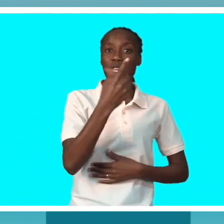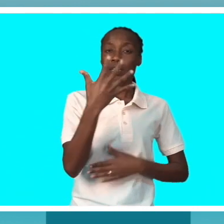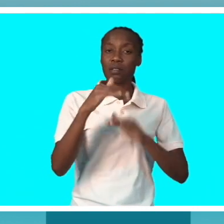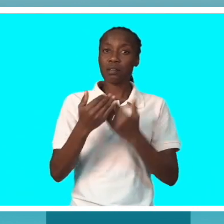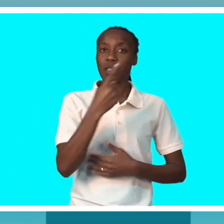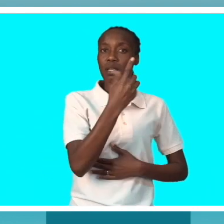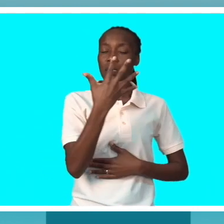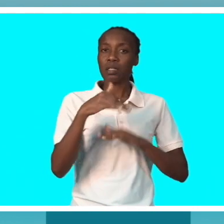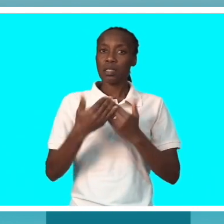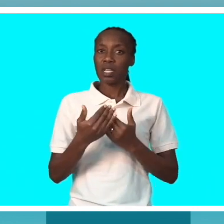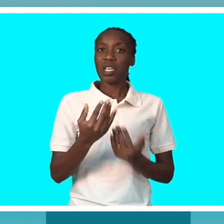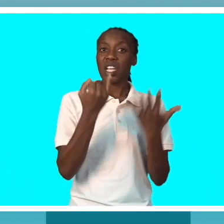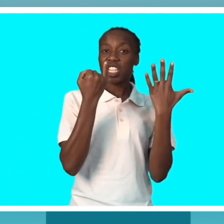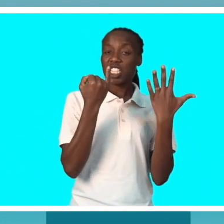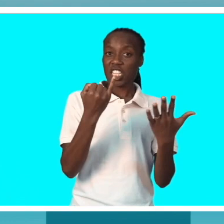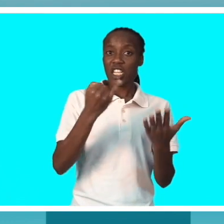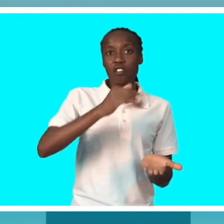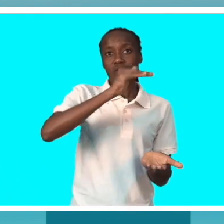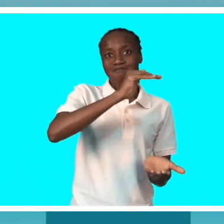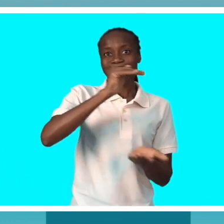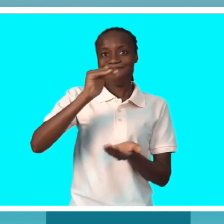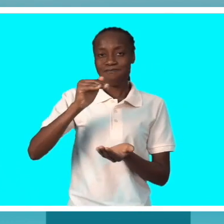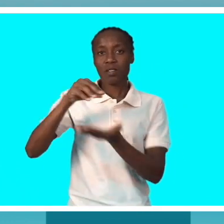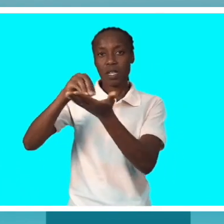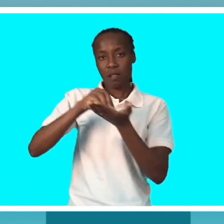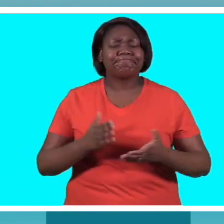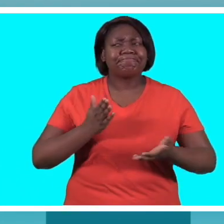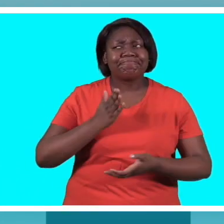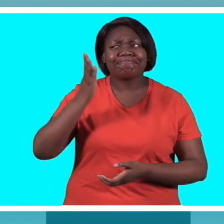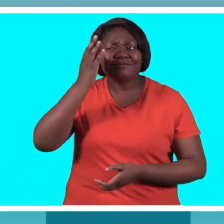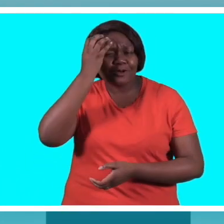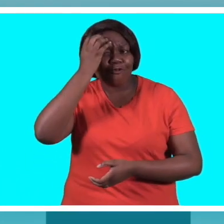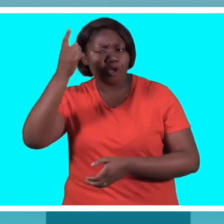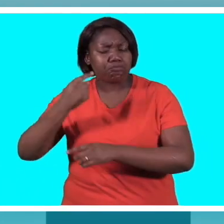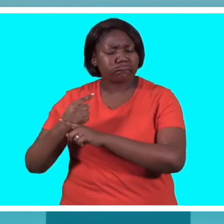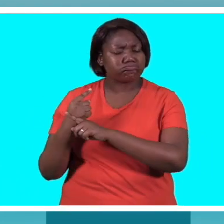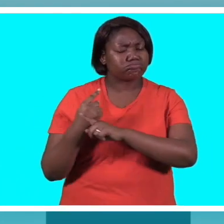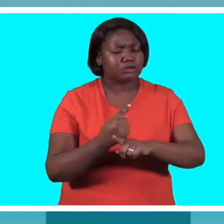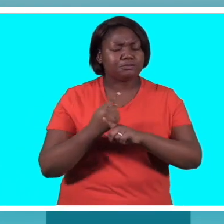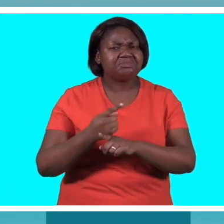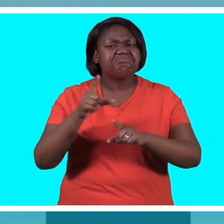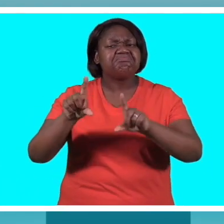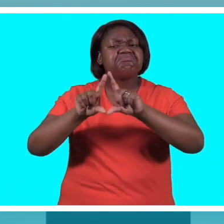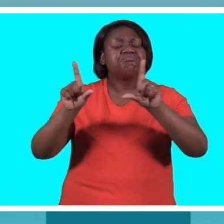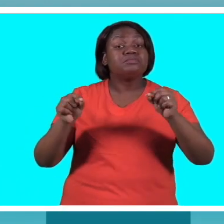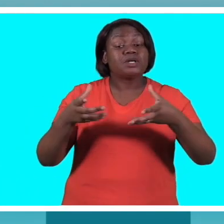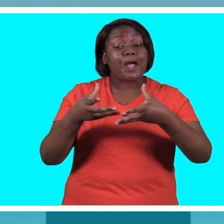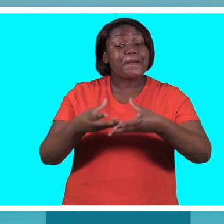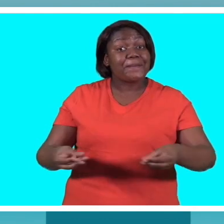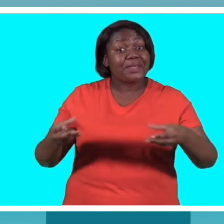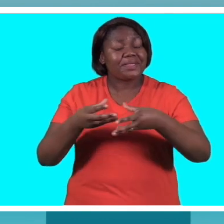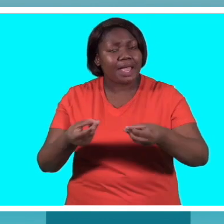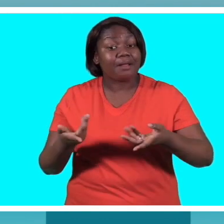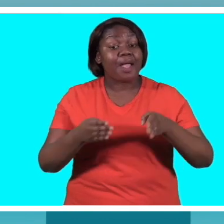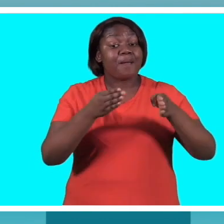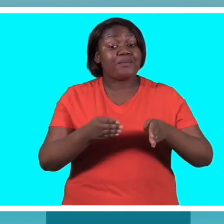15 dias vou levar uma embalagem de leite, que são seis latas. Na ocasião, os participantes apelaram ao governo